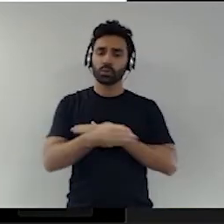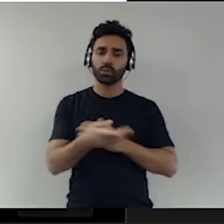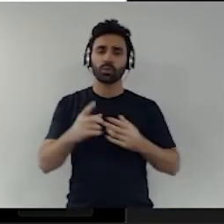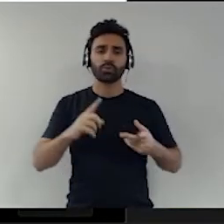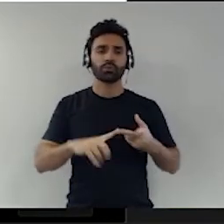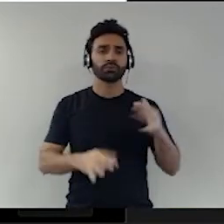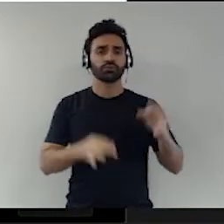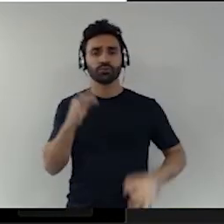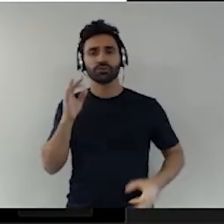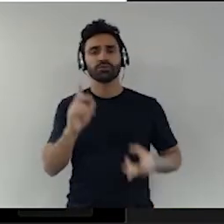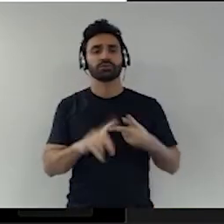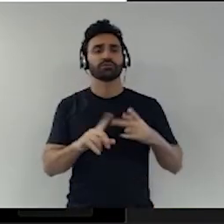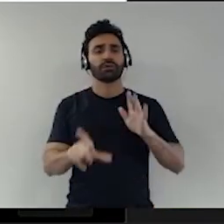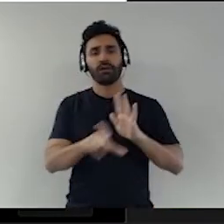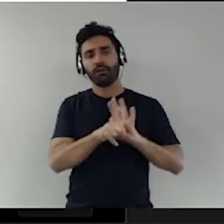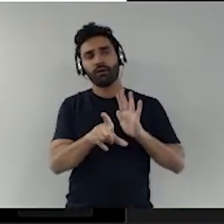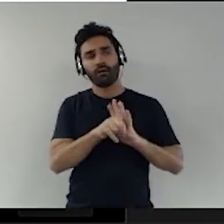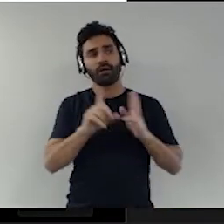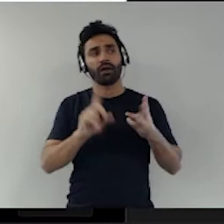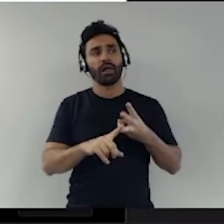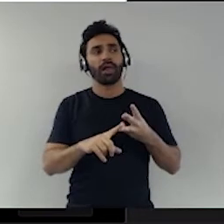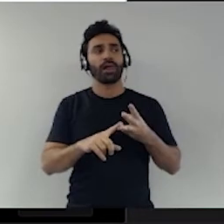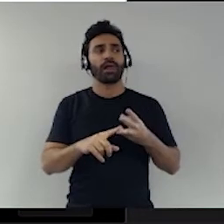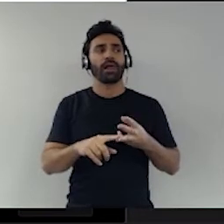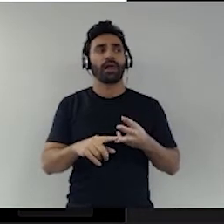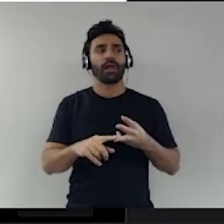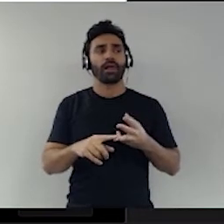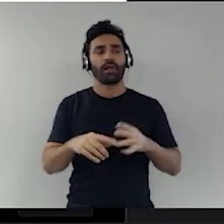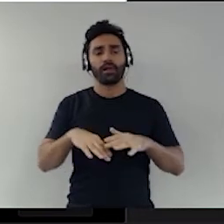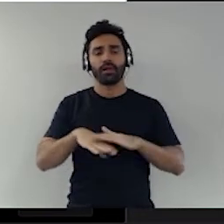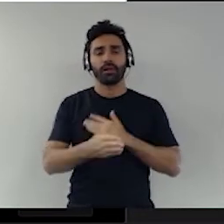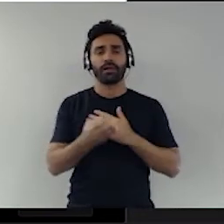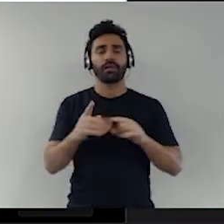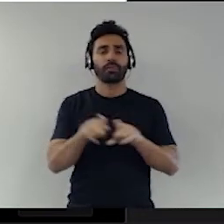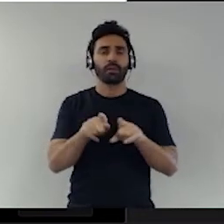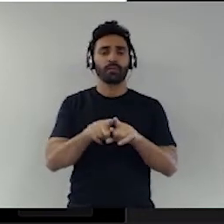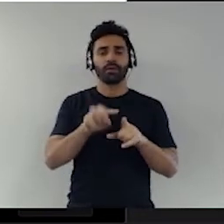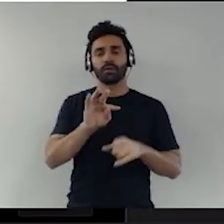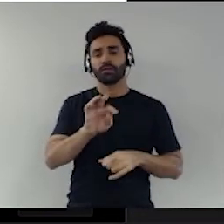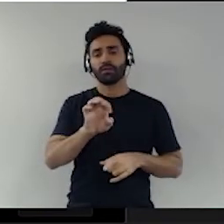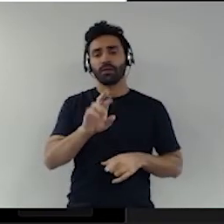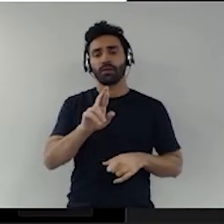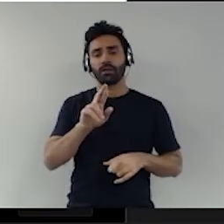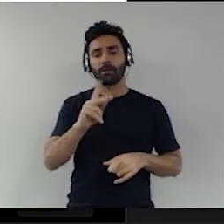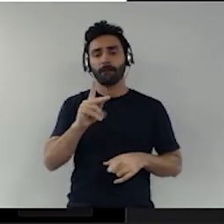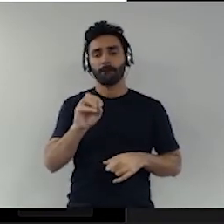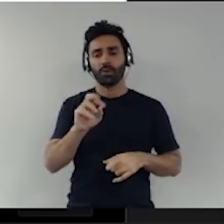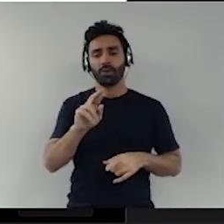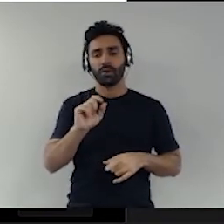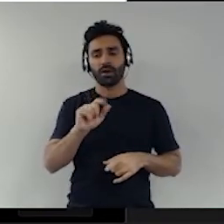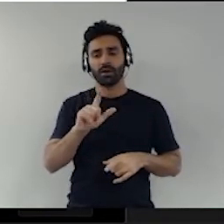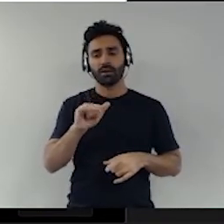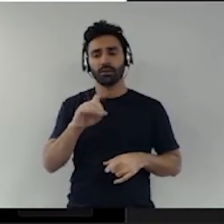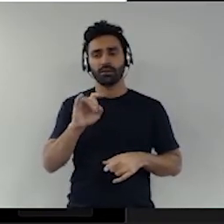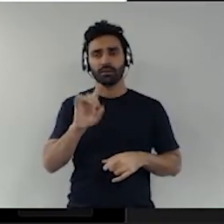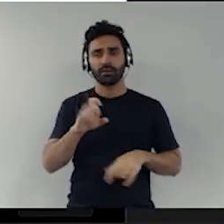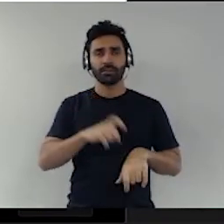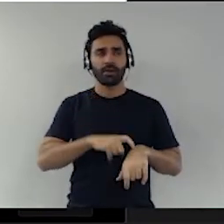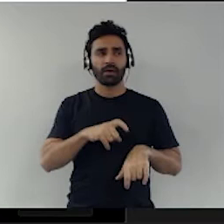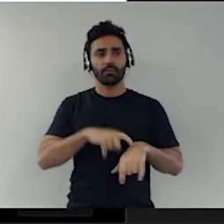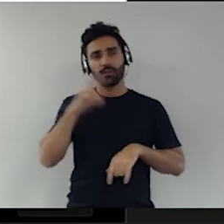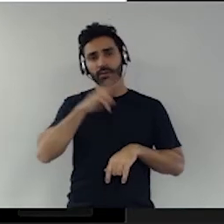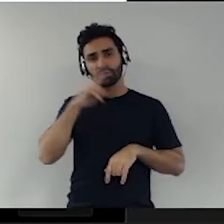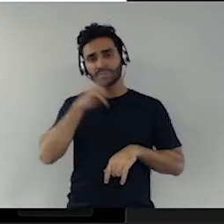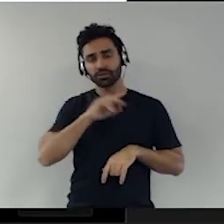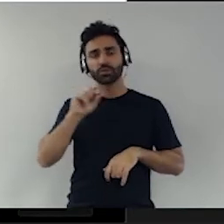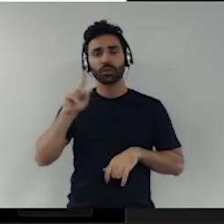jurídicas, legais, de jurisprudência, de temporalidade, de tempo de emergência. O que é uma